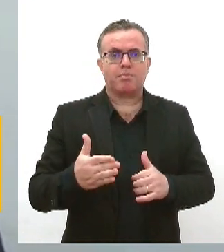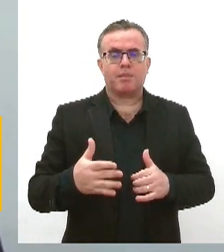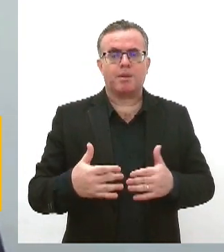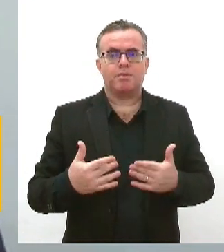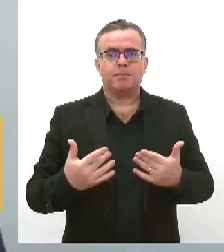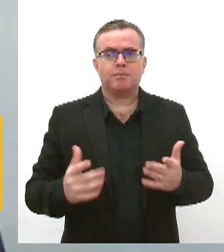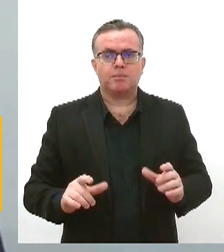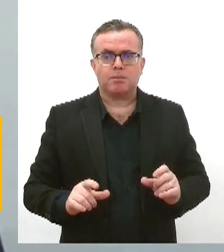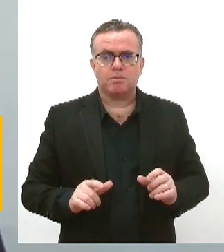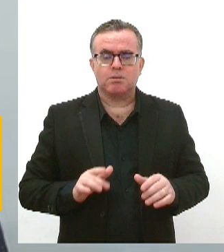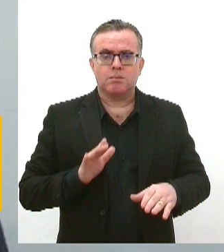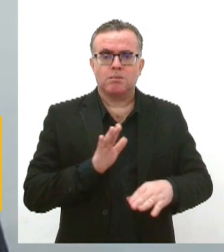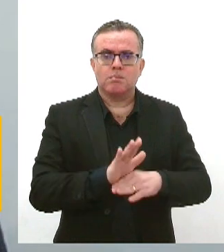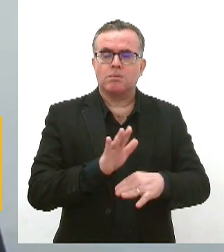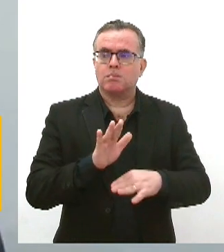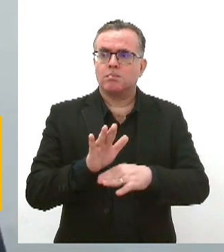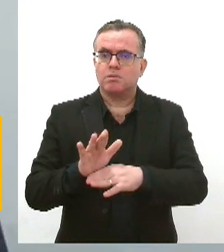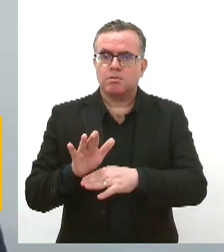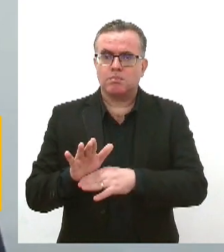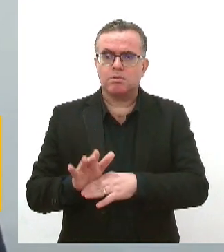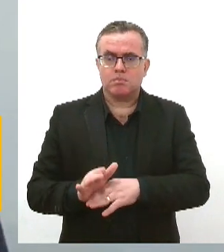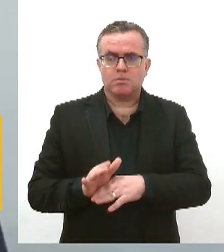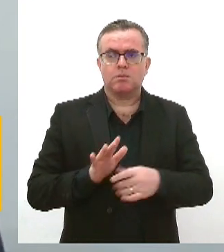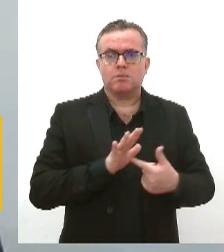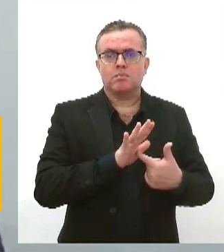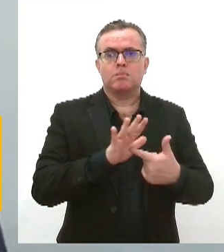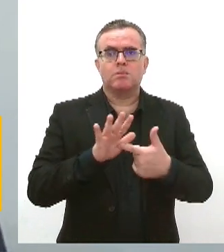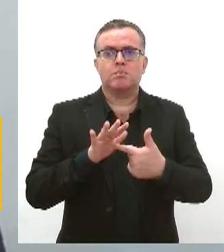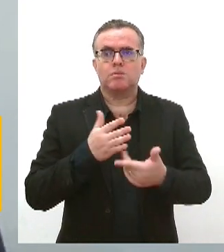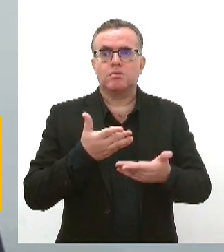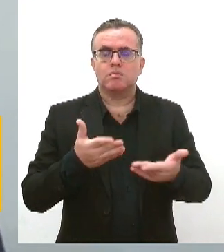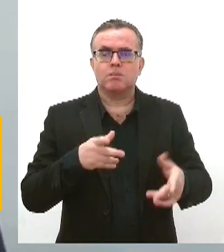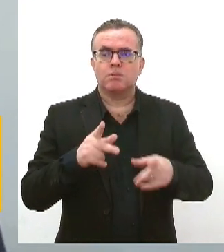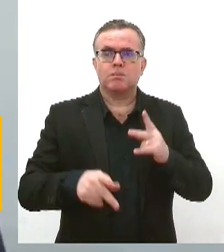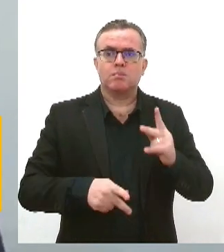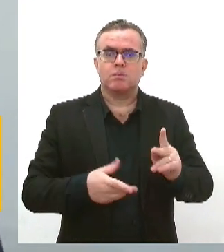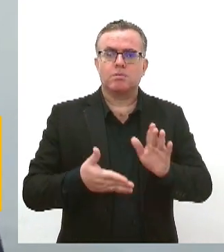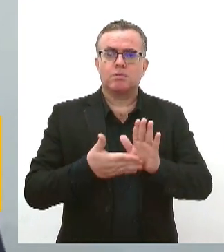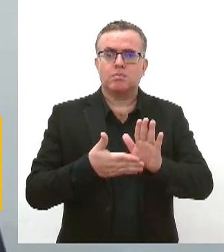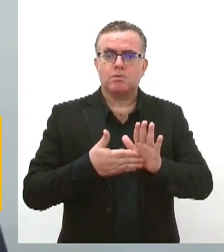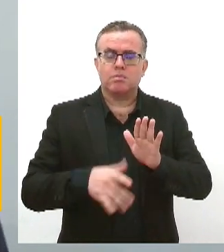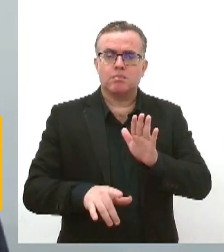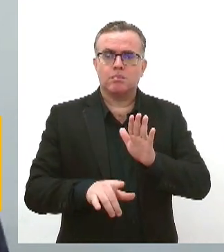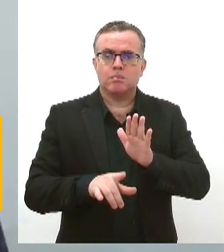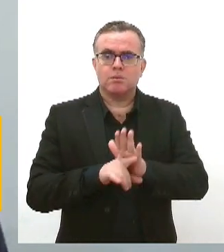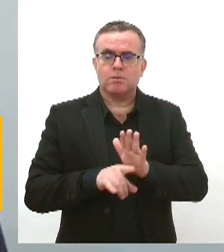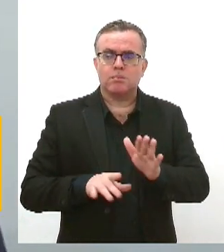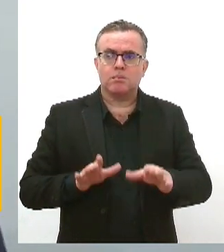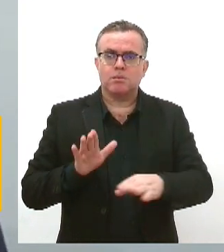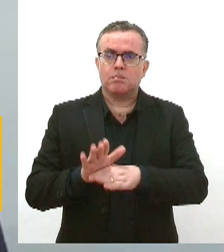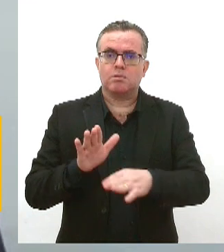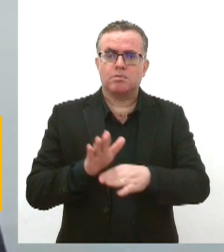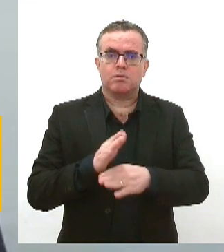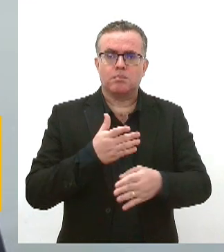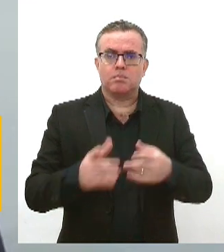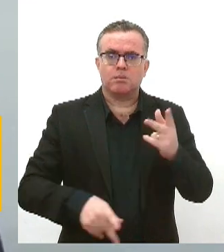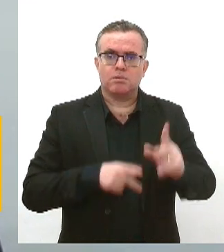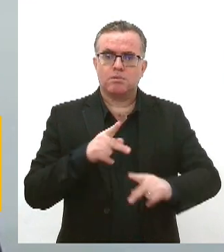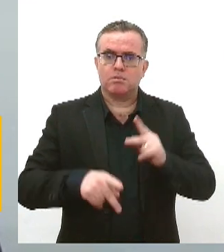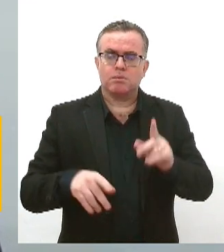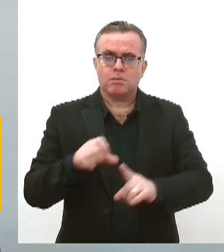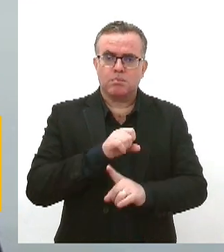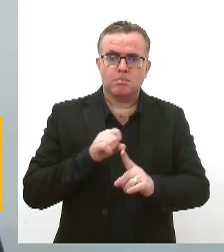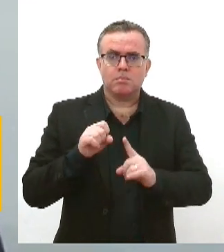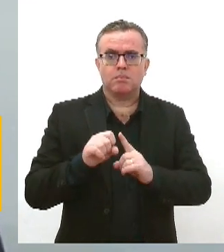população, que é o nosso objetivo, estar sempre propondo leis e trabalhando em benefício da sociedade. E a UNALI tem